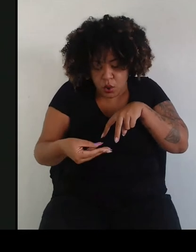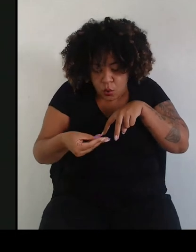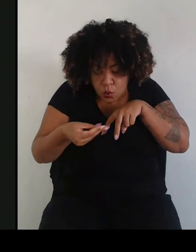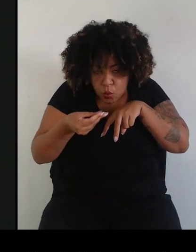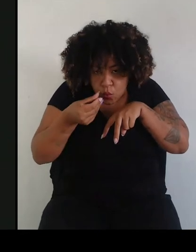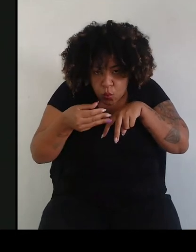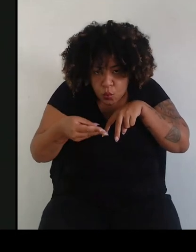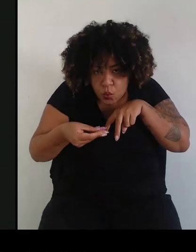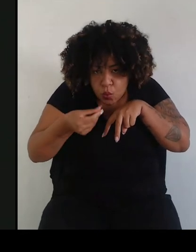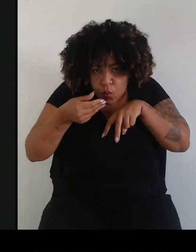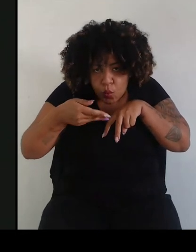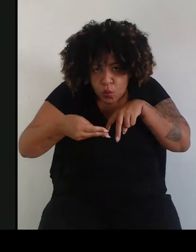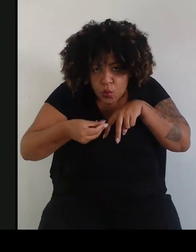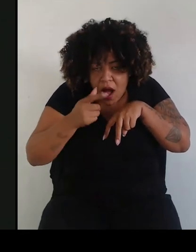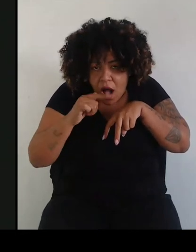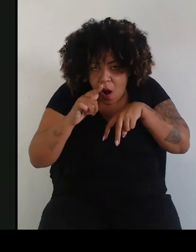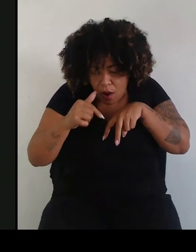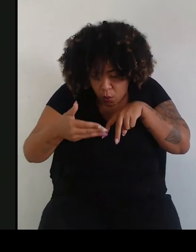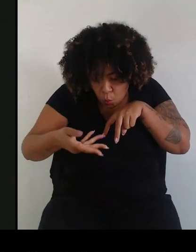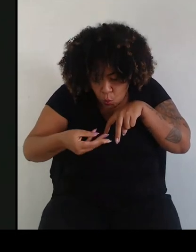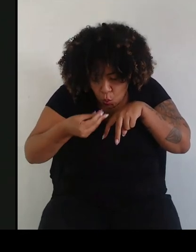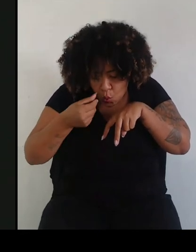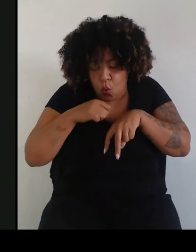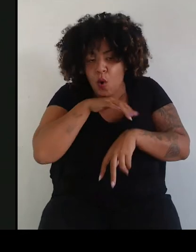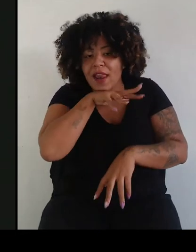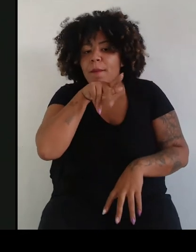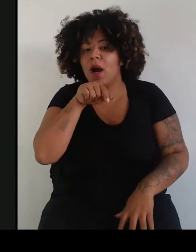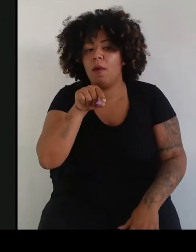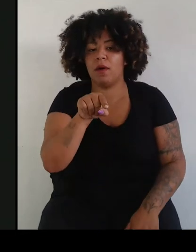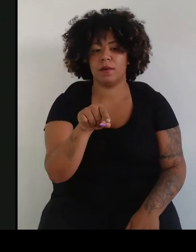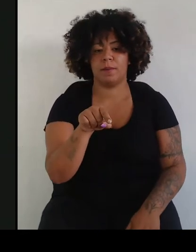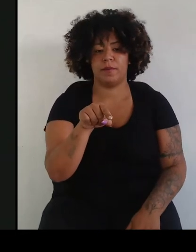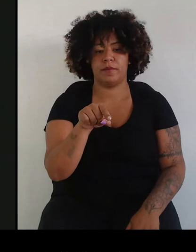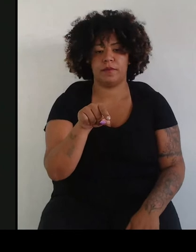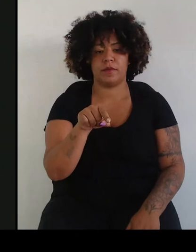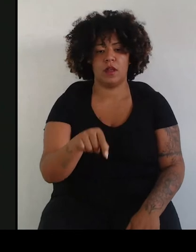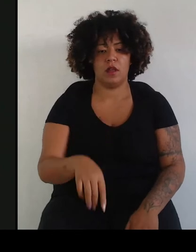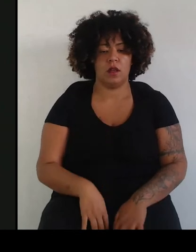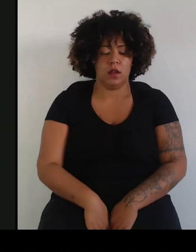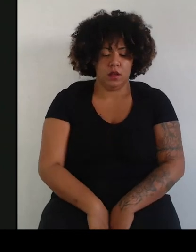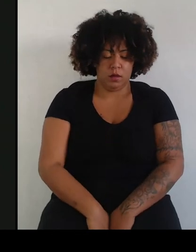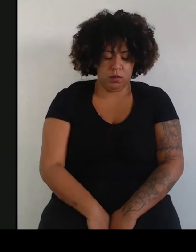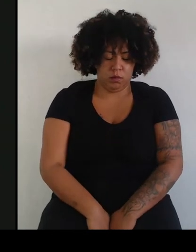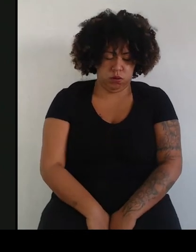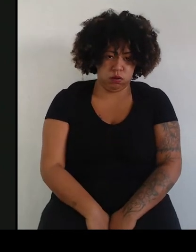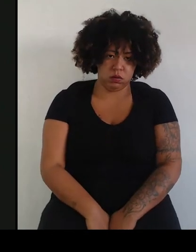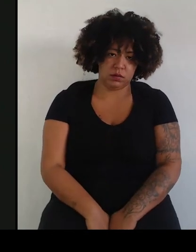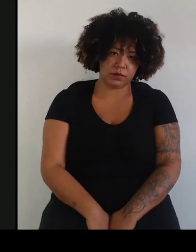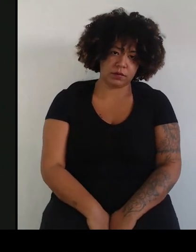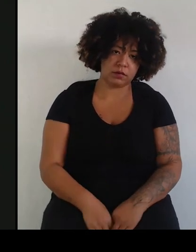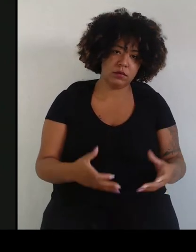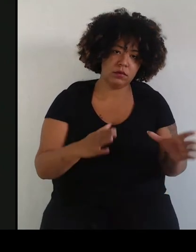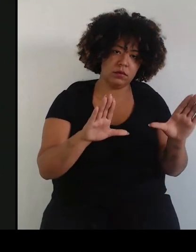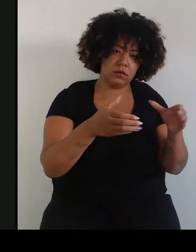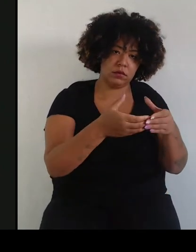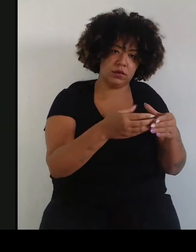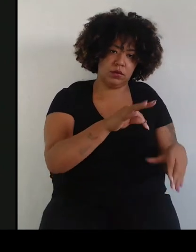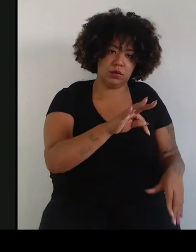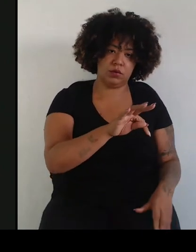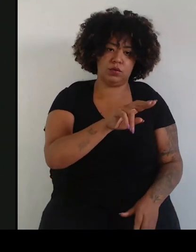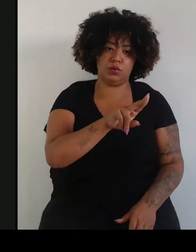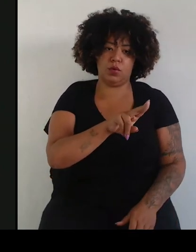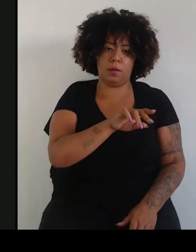né vamos para agora para Tupinambá essa tupia